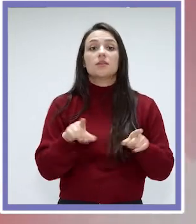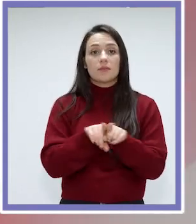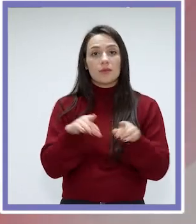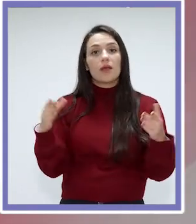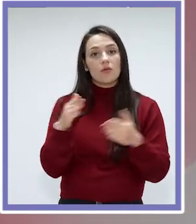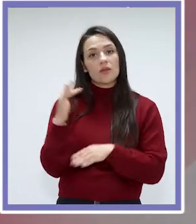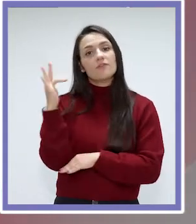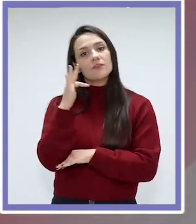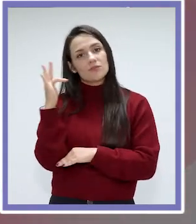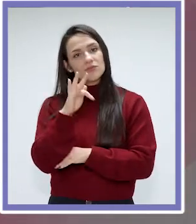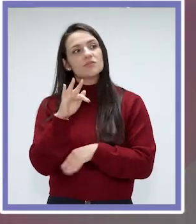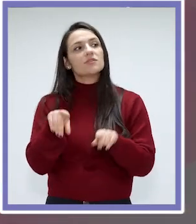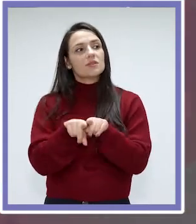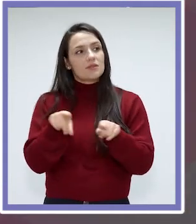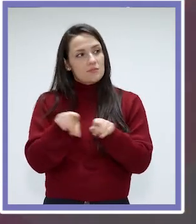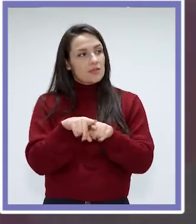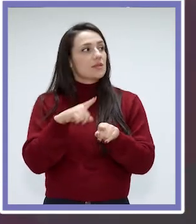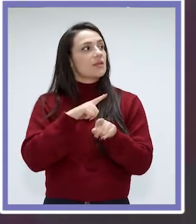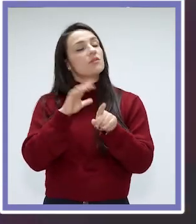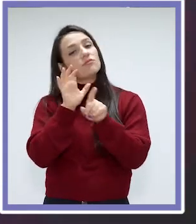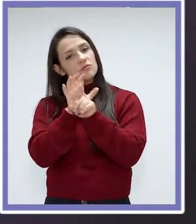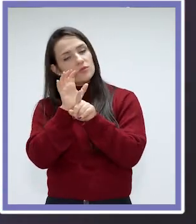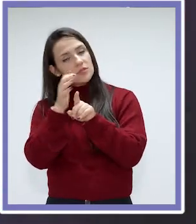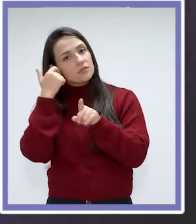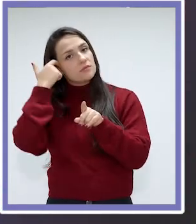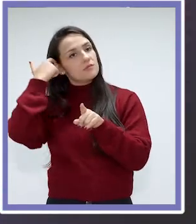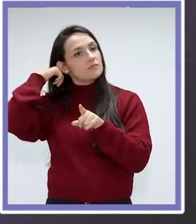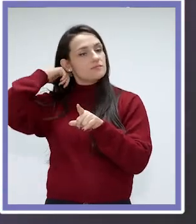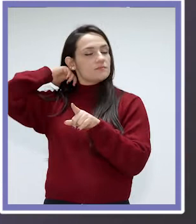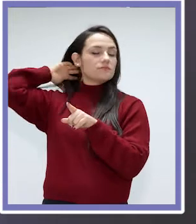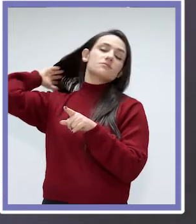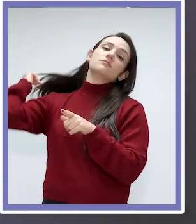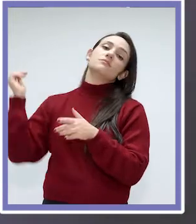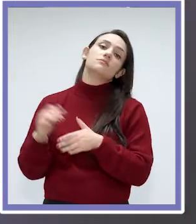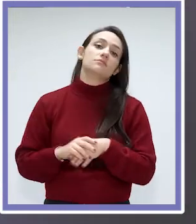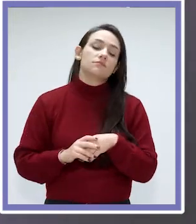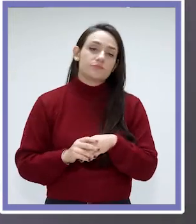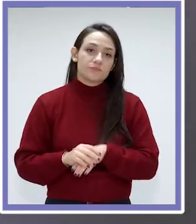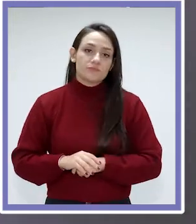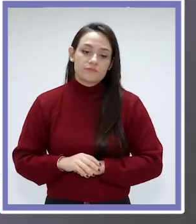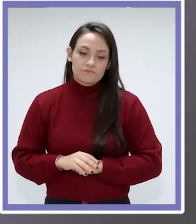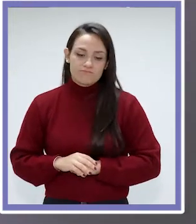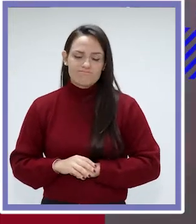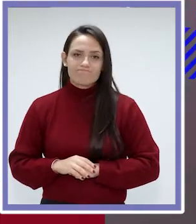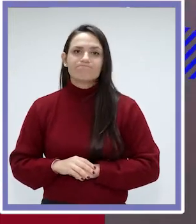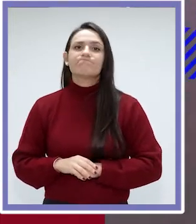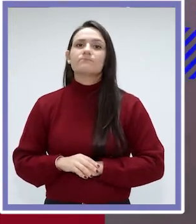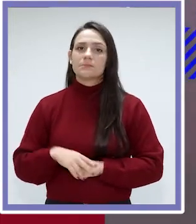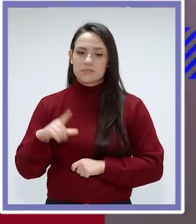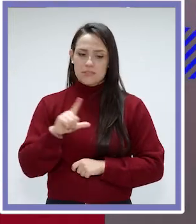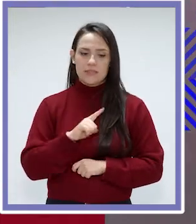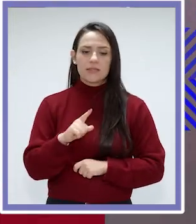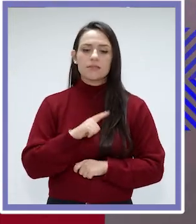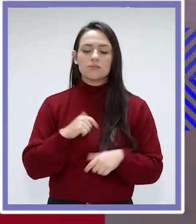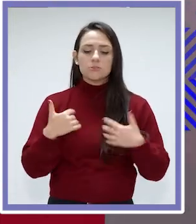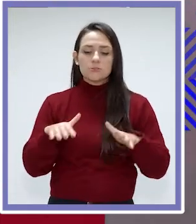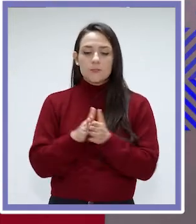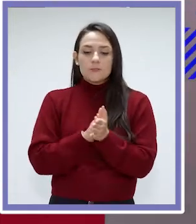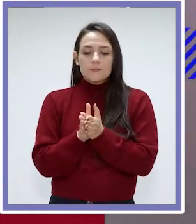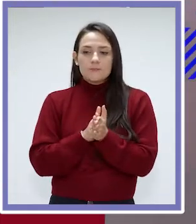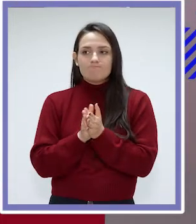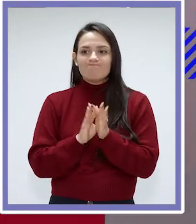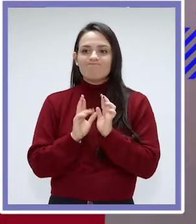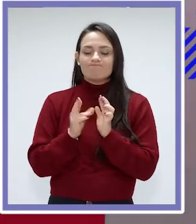a universidade entrando também dentro desse grupo. Então, assim, há uma grande expectativa